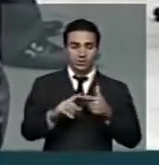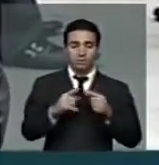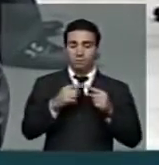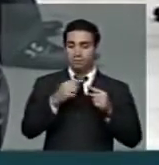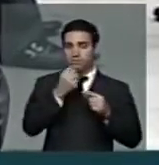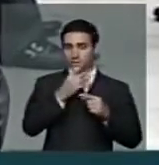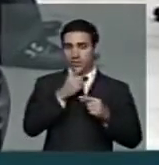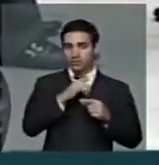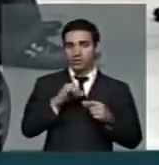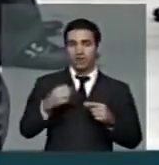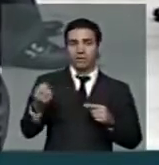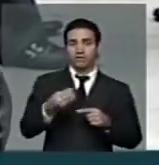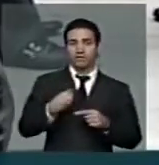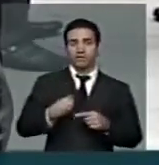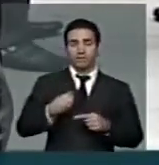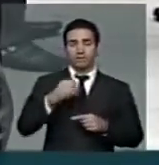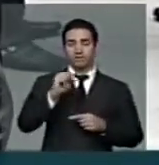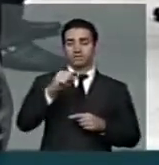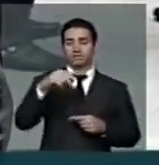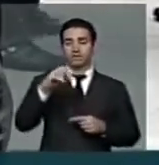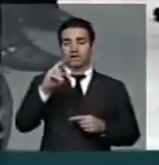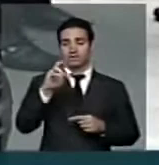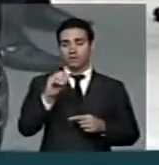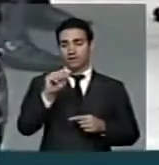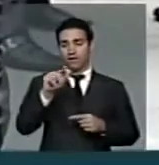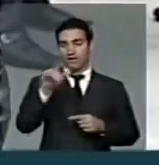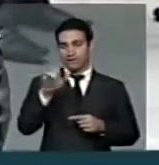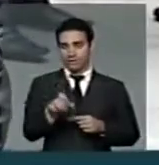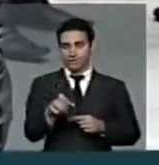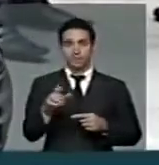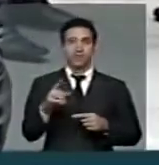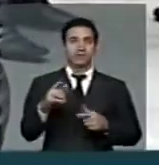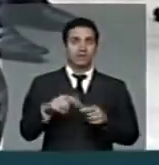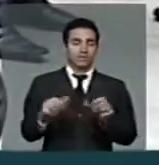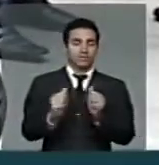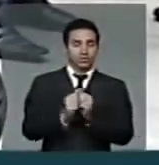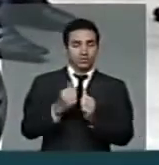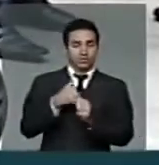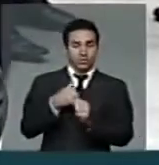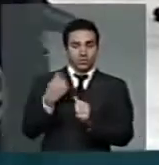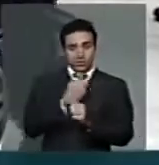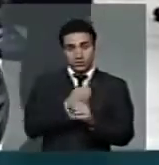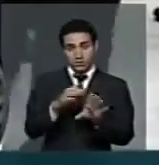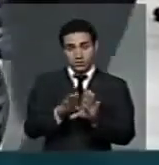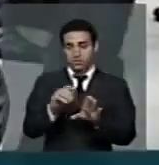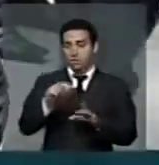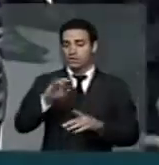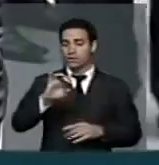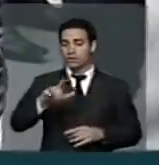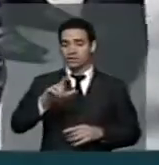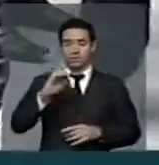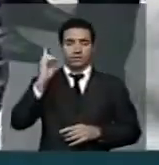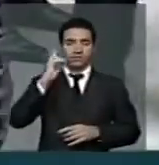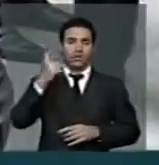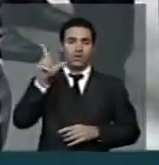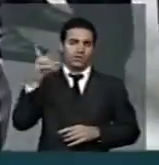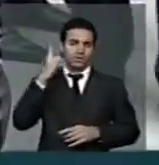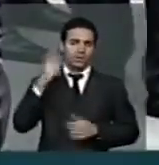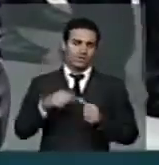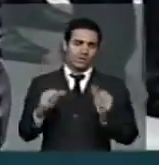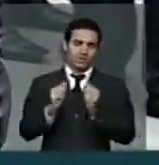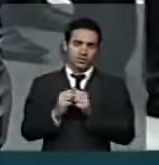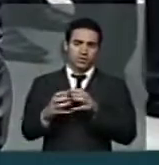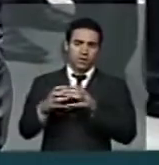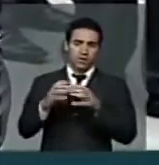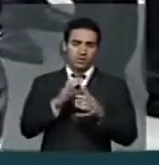estava presente o deputado Sandro Alex, que junto conosco e o deputado Manuel Júnior, deputado e outros deputados que estavam presentes na